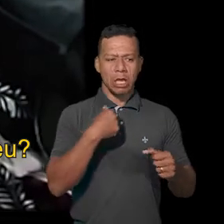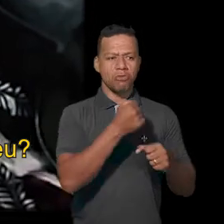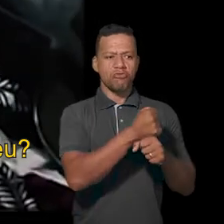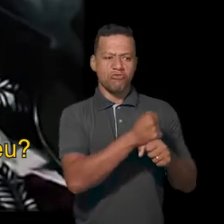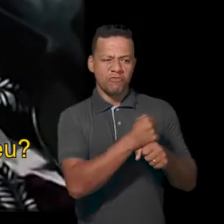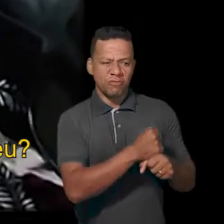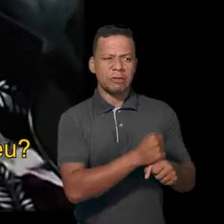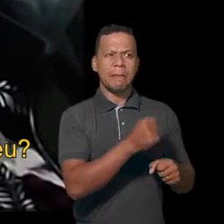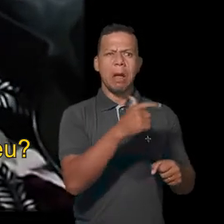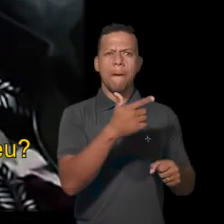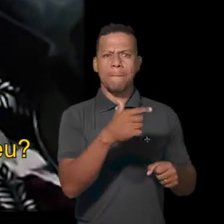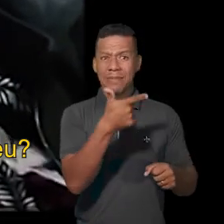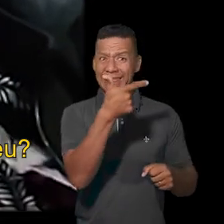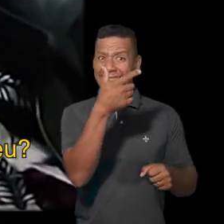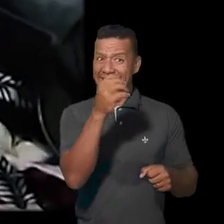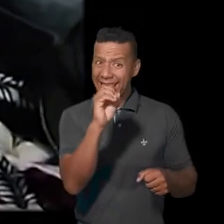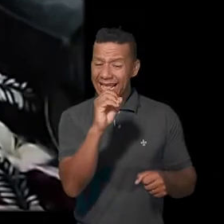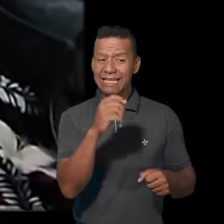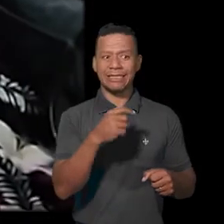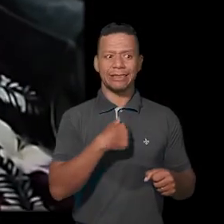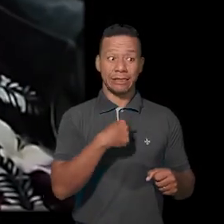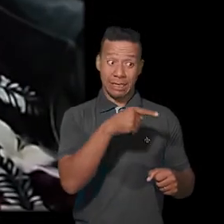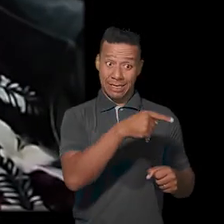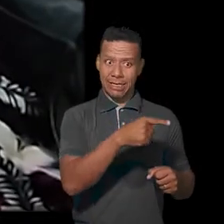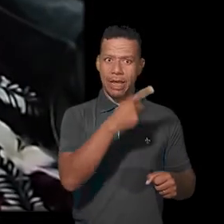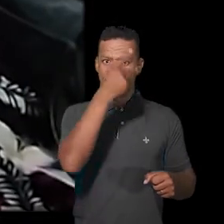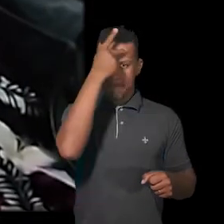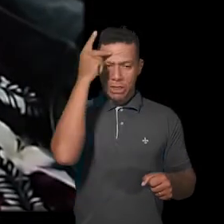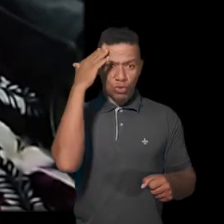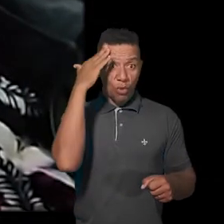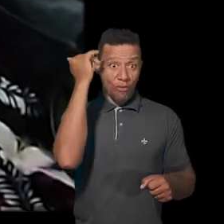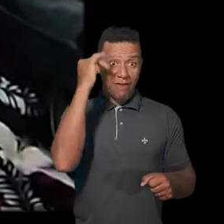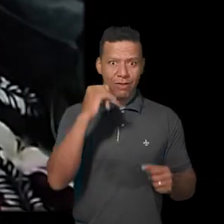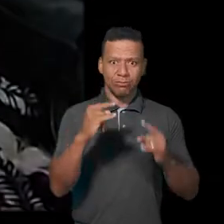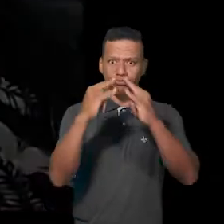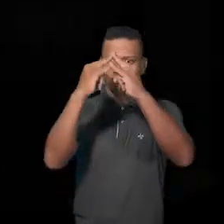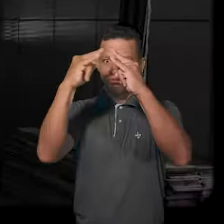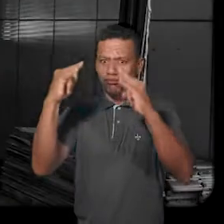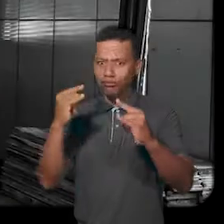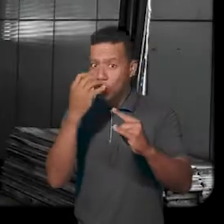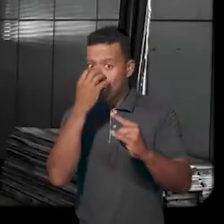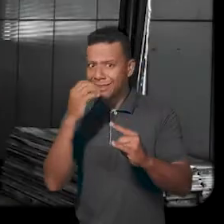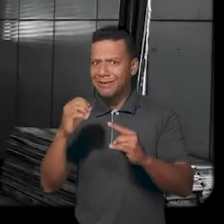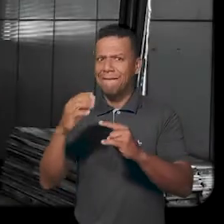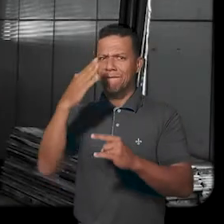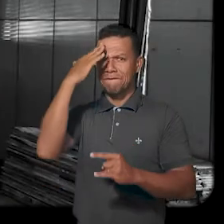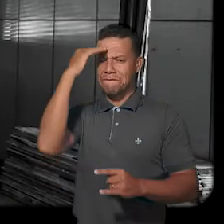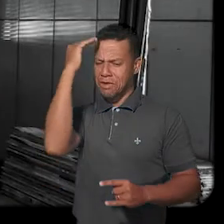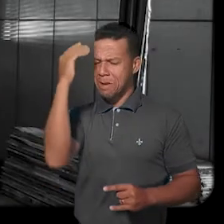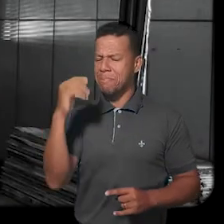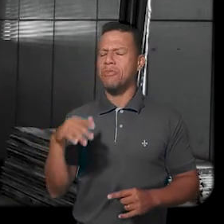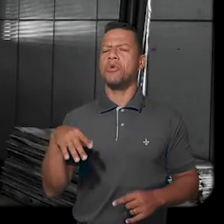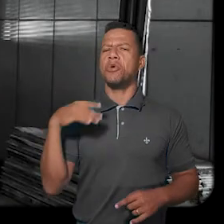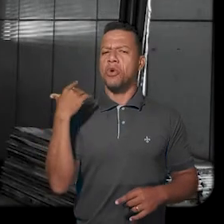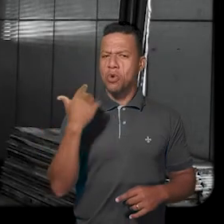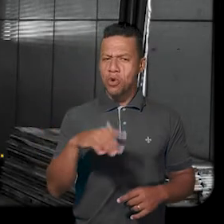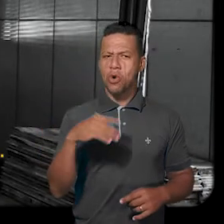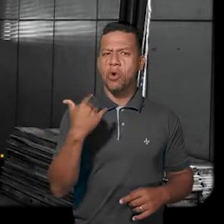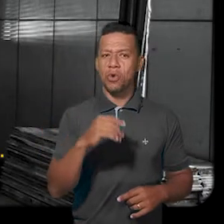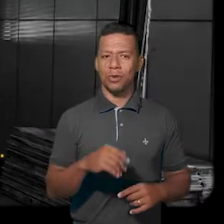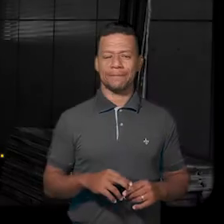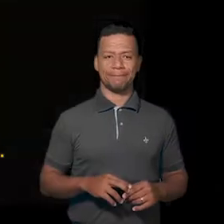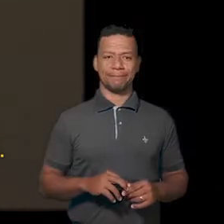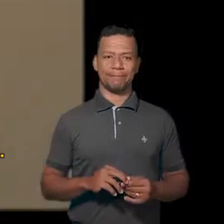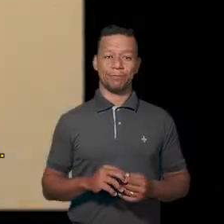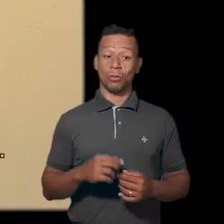Cirque du Soleil, entendeu? Já tinha ido para vários outros países pelo mundo afora, entendeu?